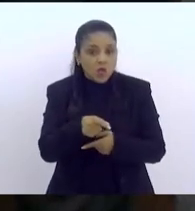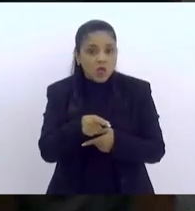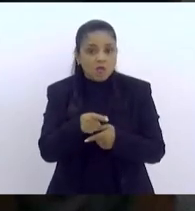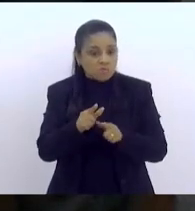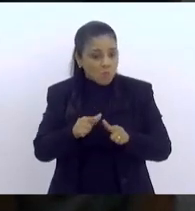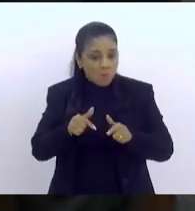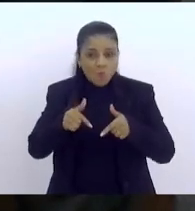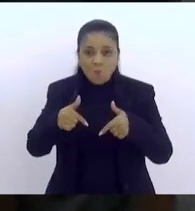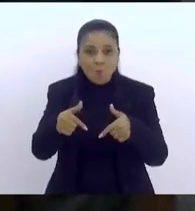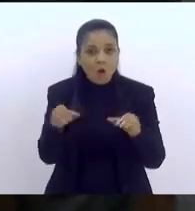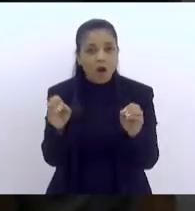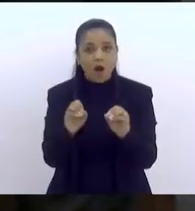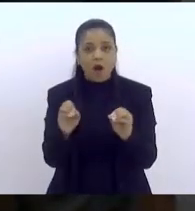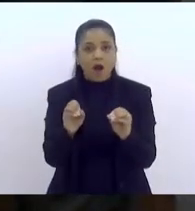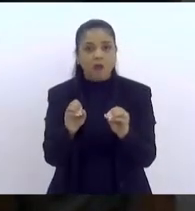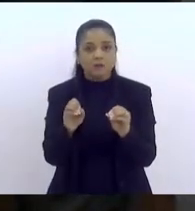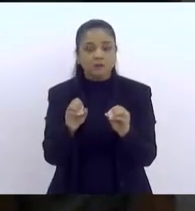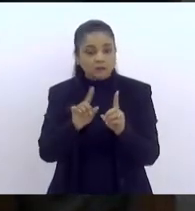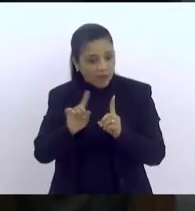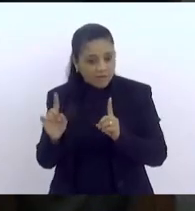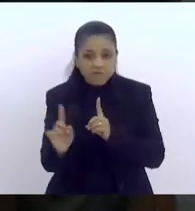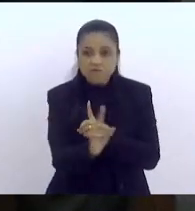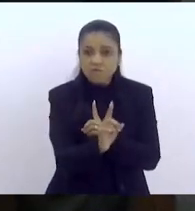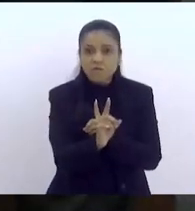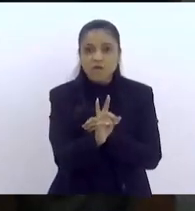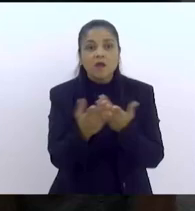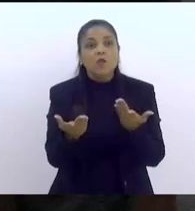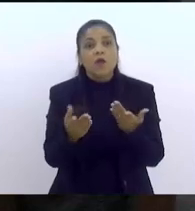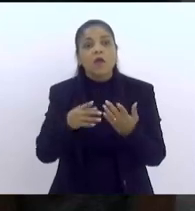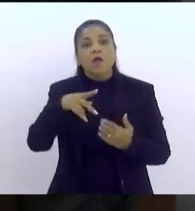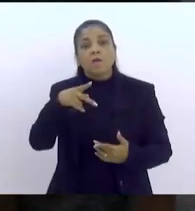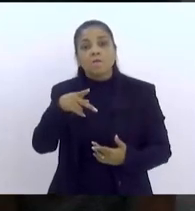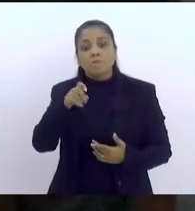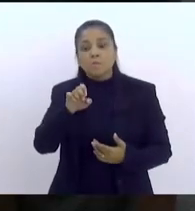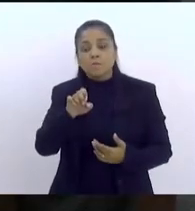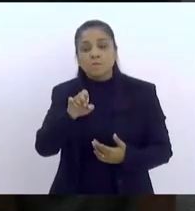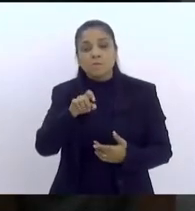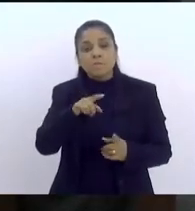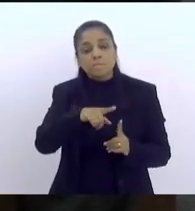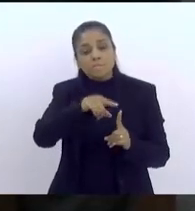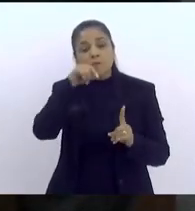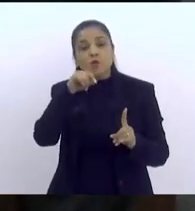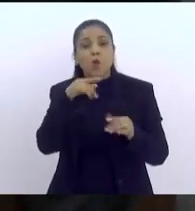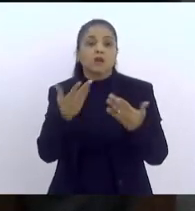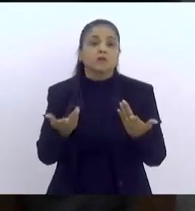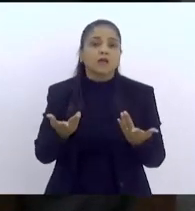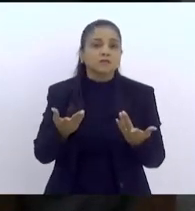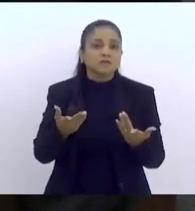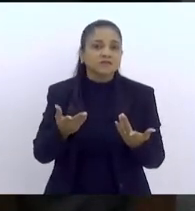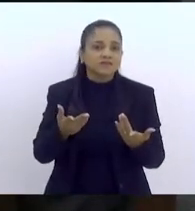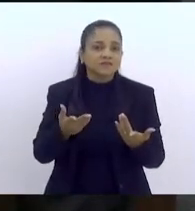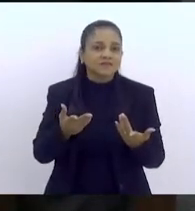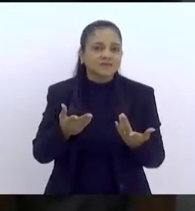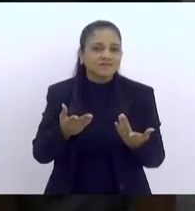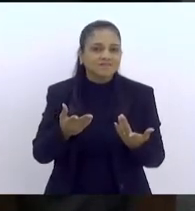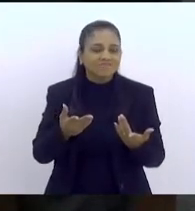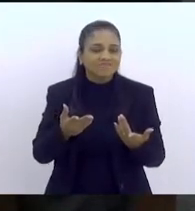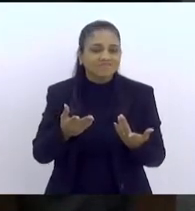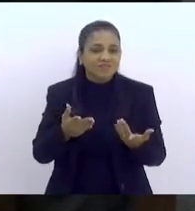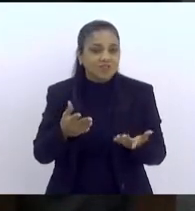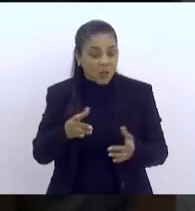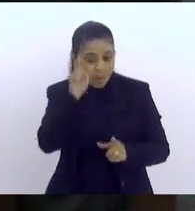na frente para atendimento. Onde está a prioridade? Quiçá a prioridade absoluta. Então, quando criaturas infames